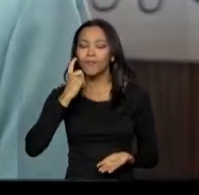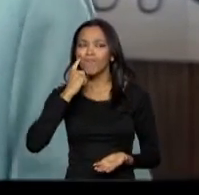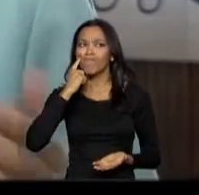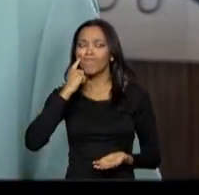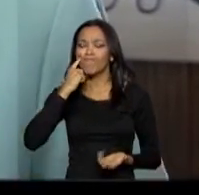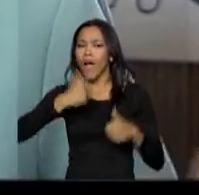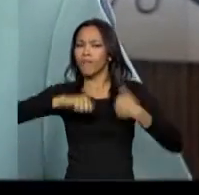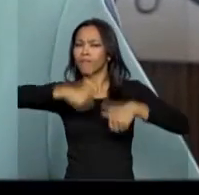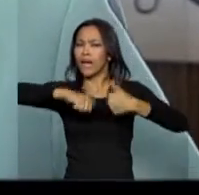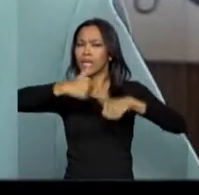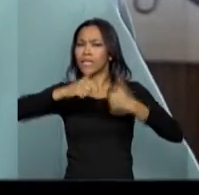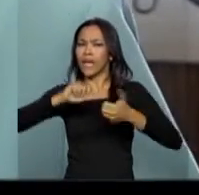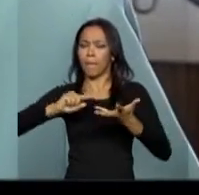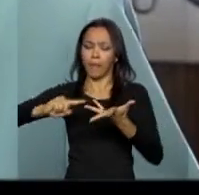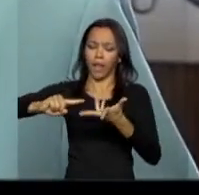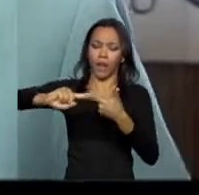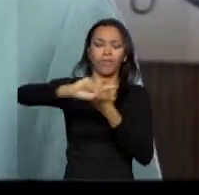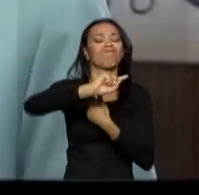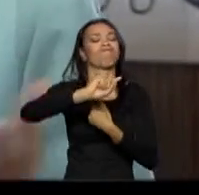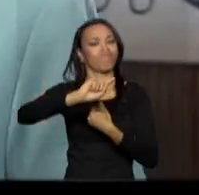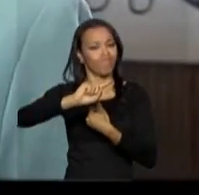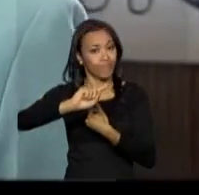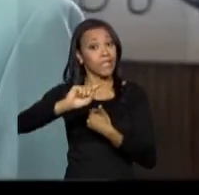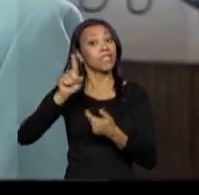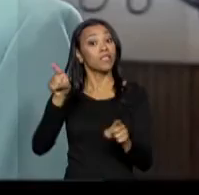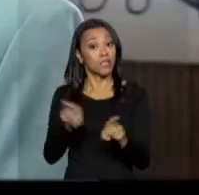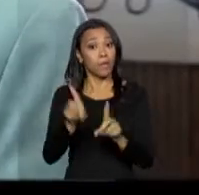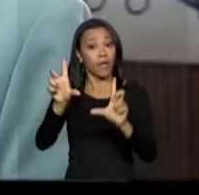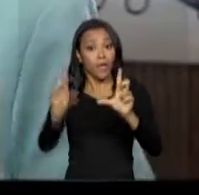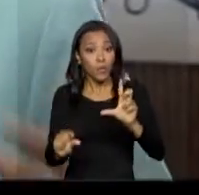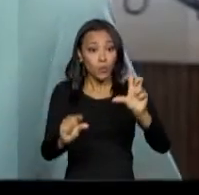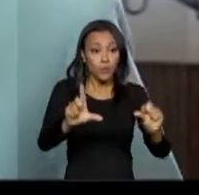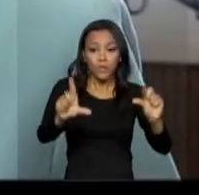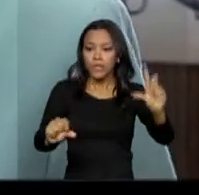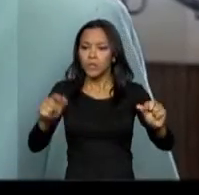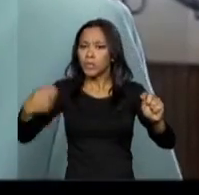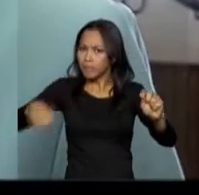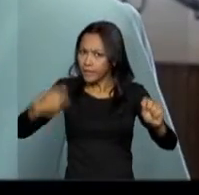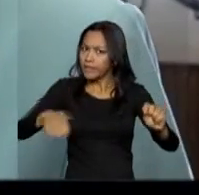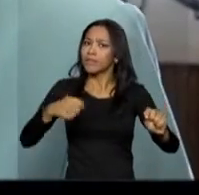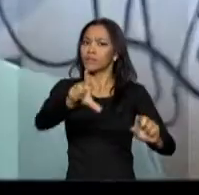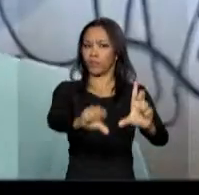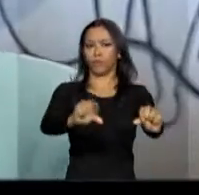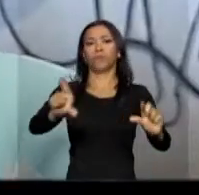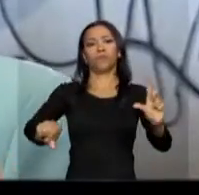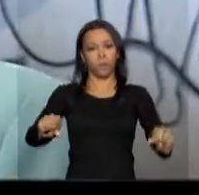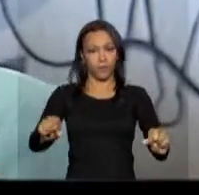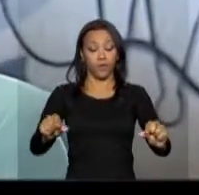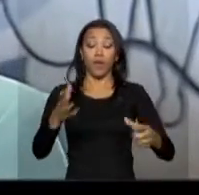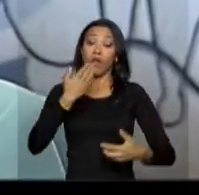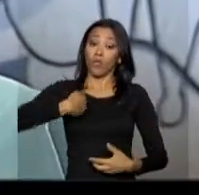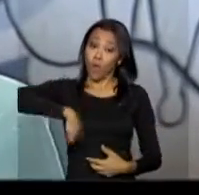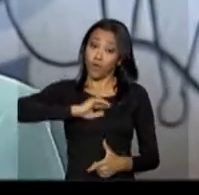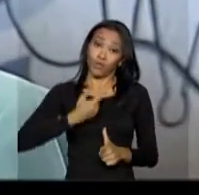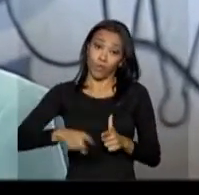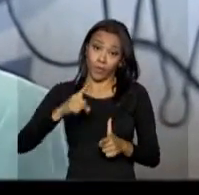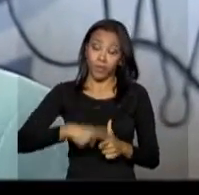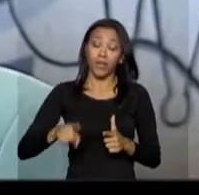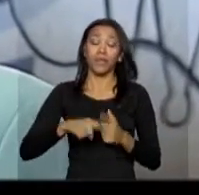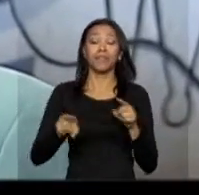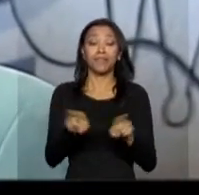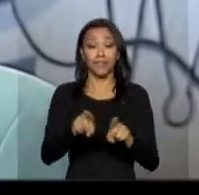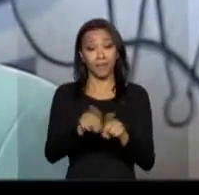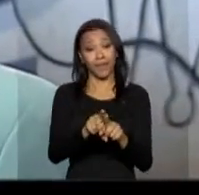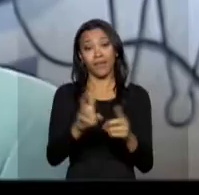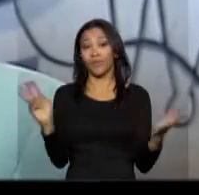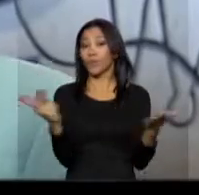reavaliar todas essas medidas e reduzir as que devem ser reduzidas. Nossos problemas também vieram